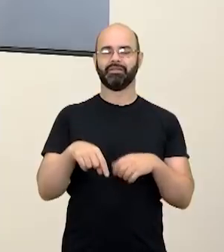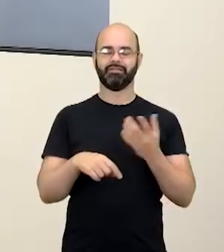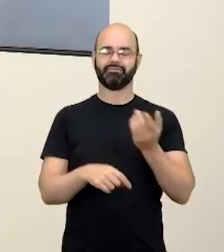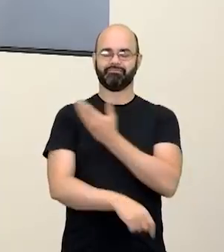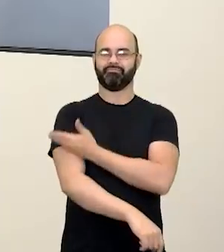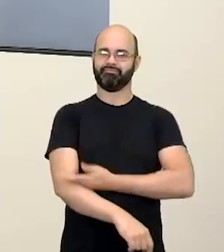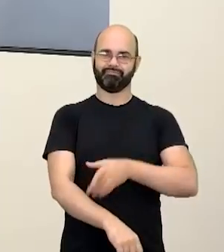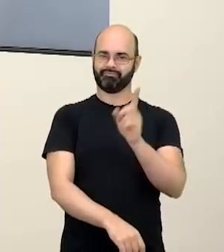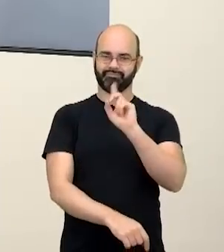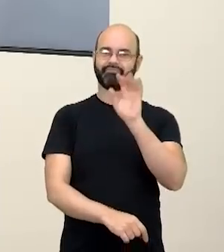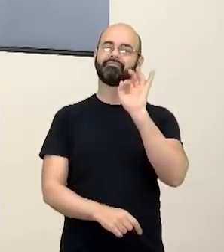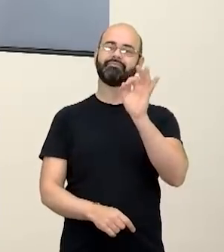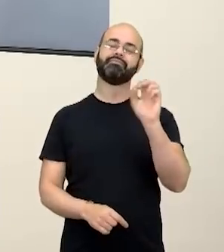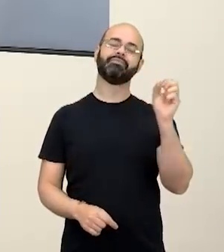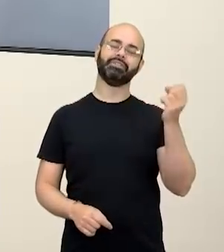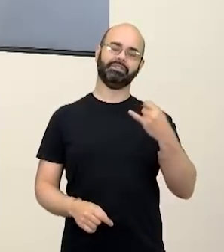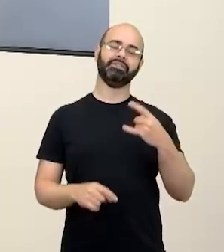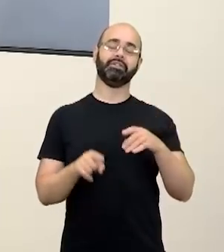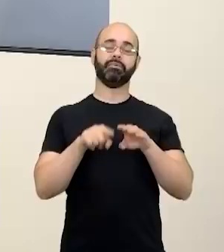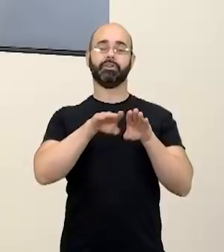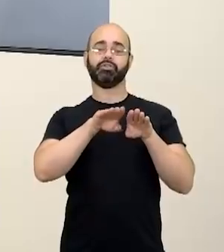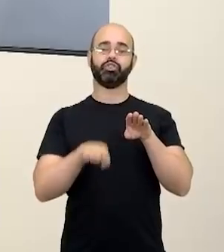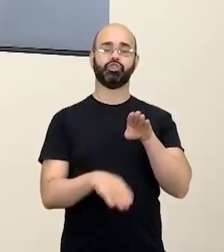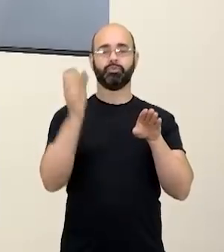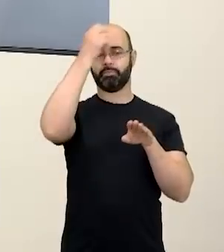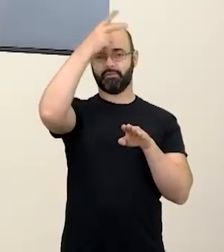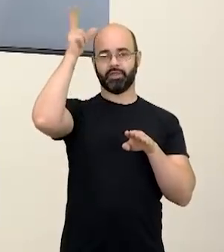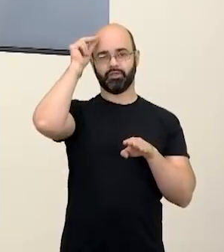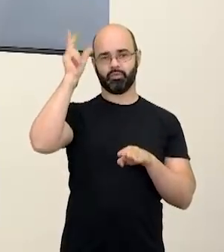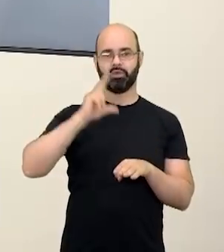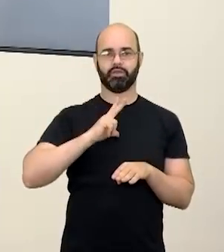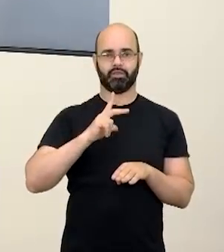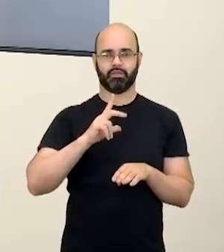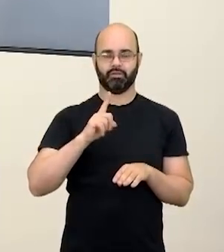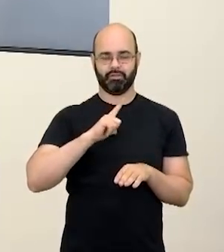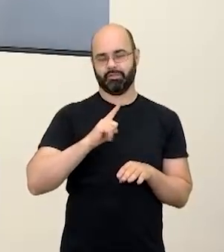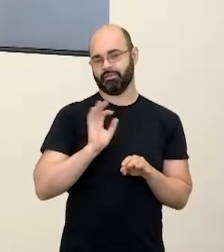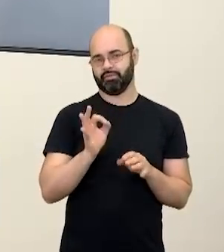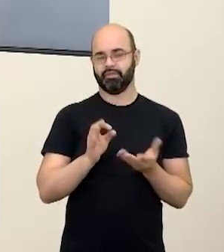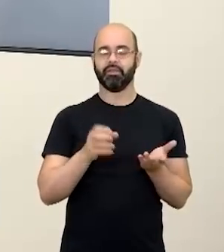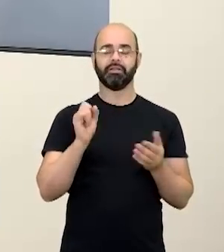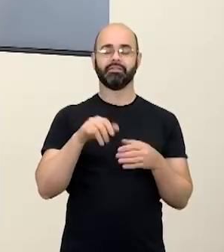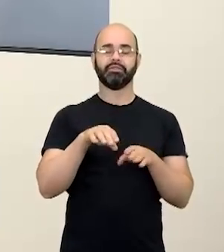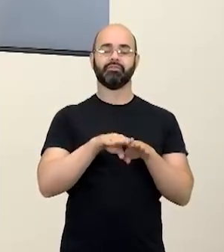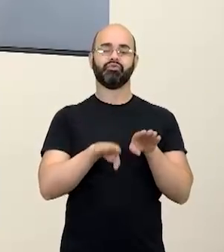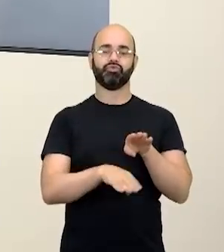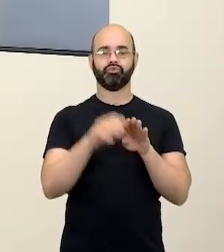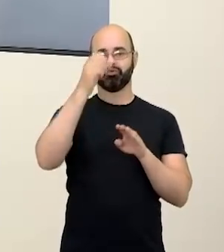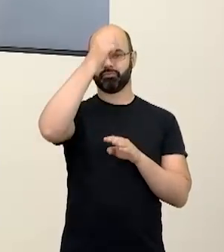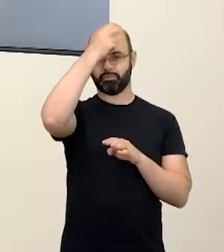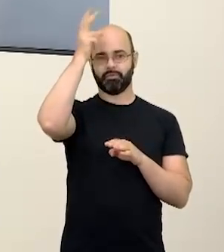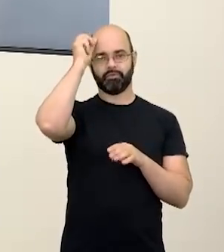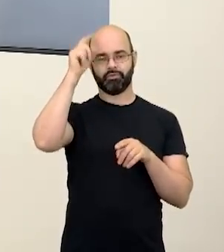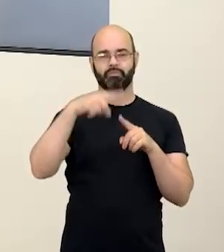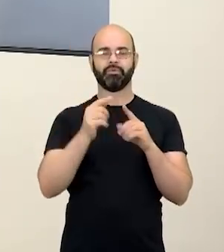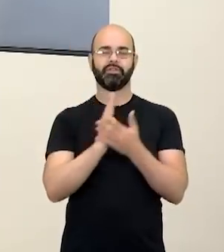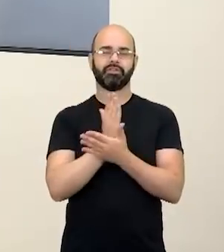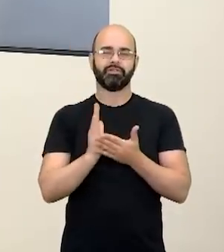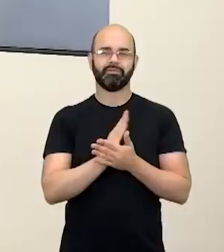comum que a gente pode analisar são as subprefeituras que nós temos, né? É verdade. Né? Que aí ela se subdivide como se